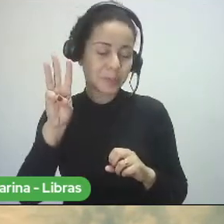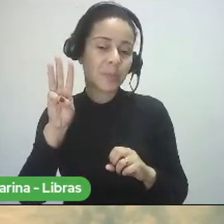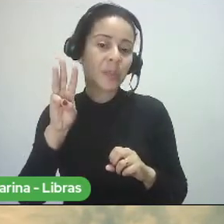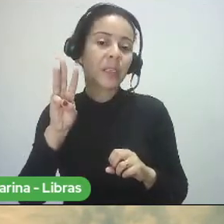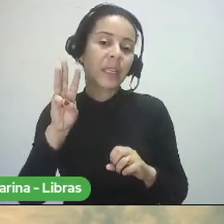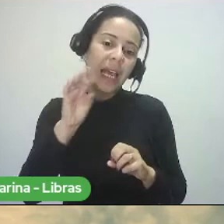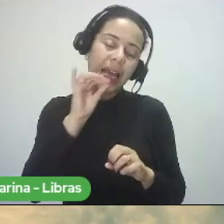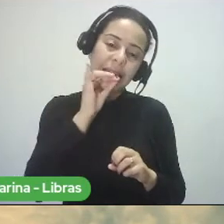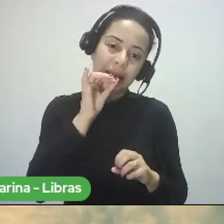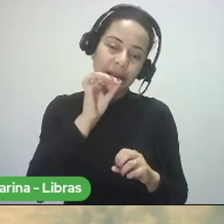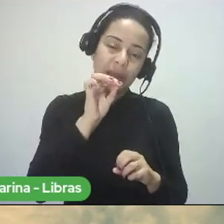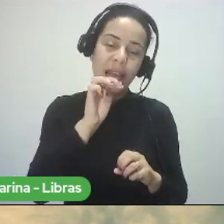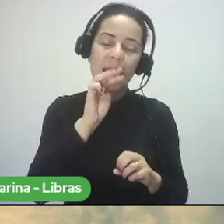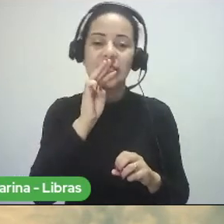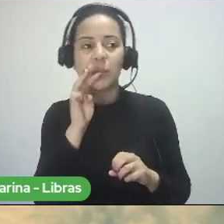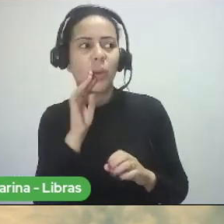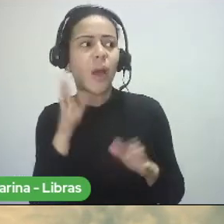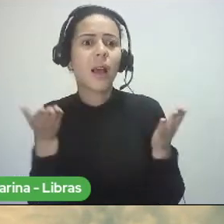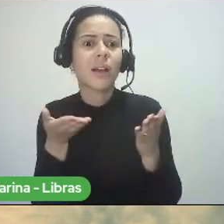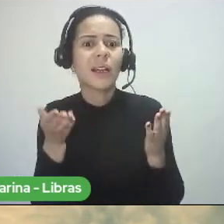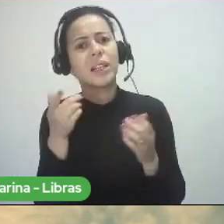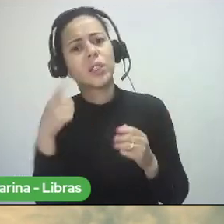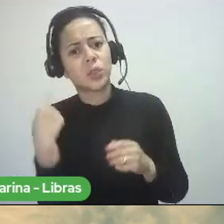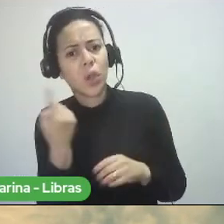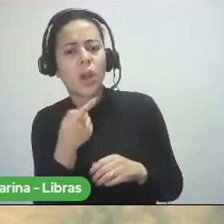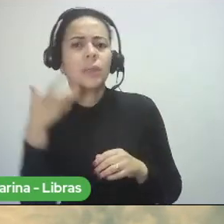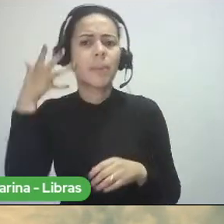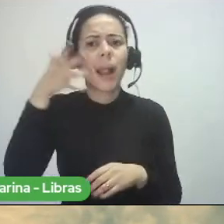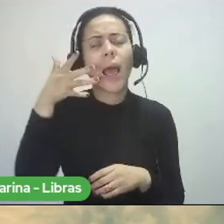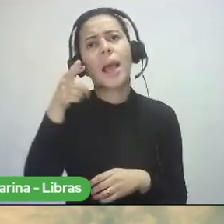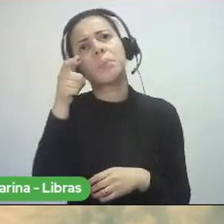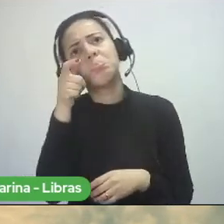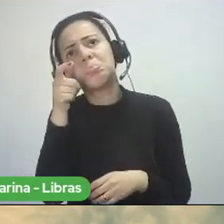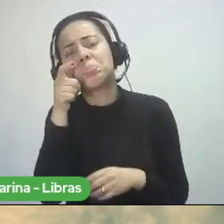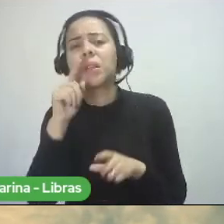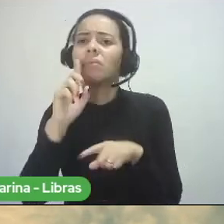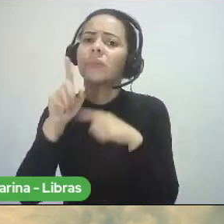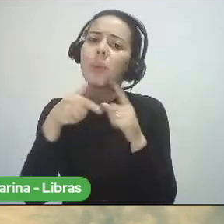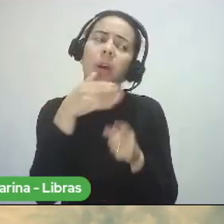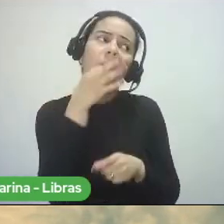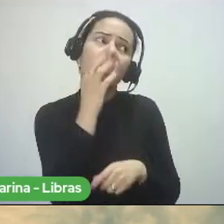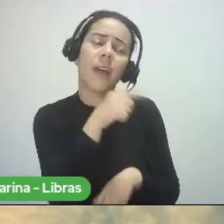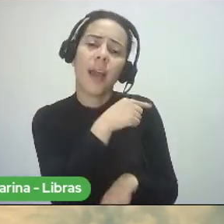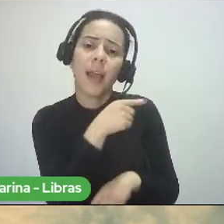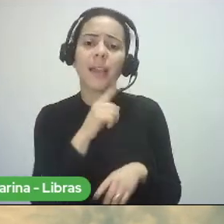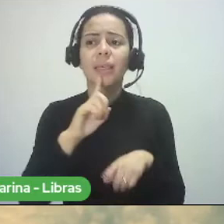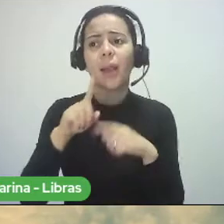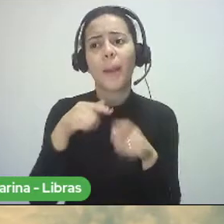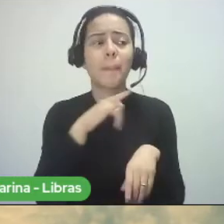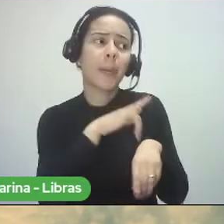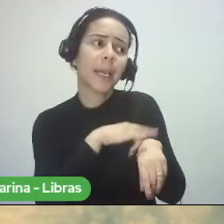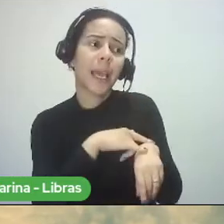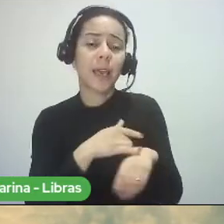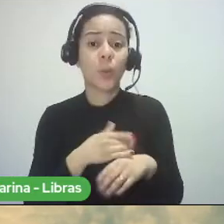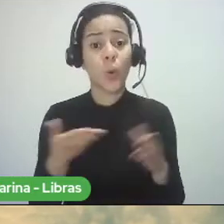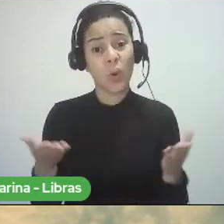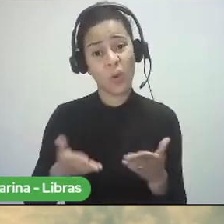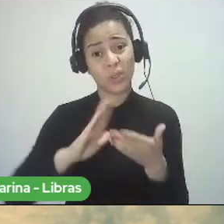dentro do quadradinho, né, controlar esse tempo fica muito mais complexo, a gente cansa muito